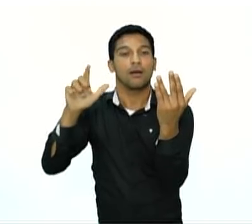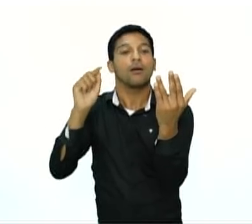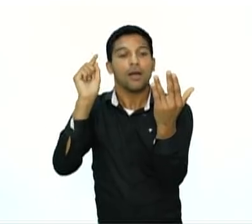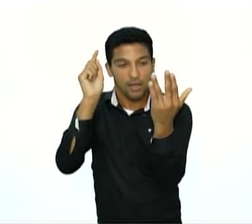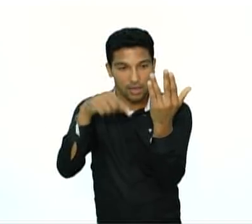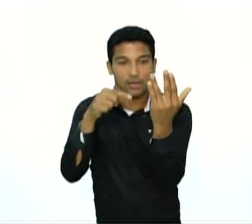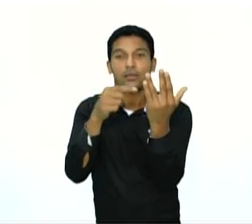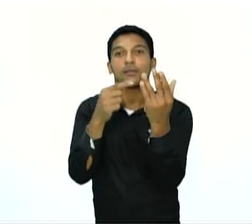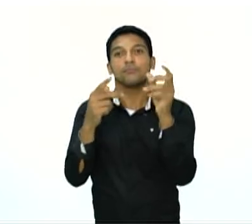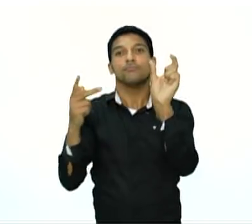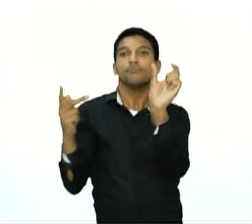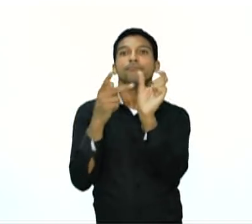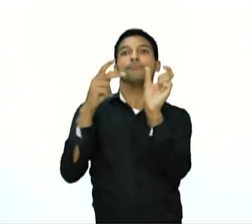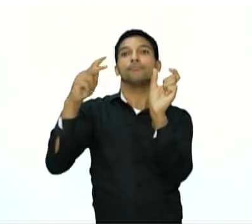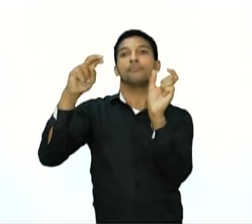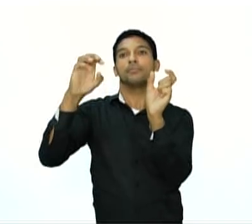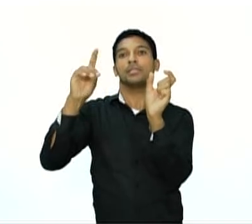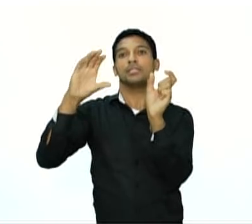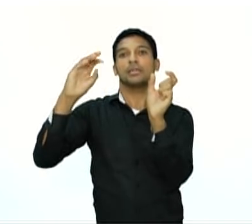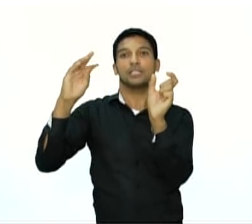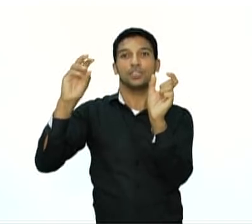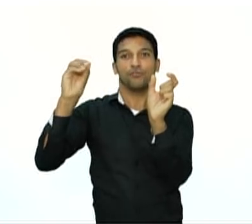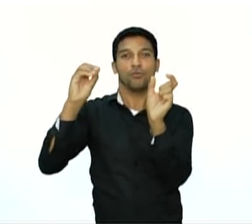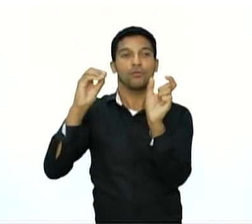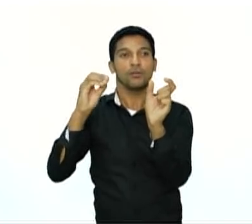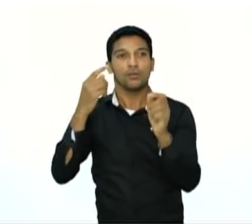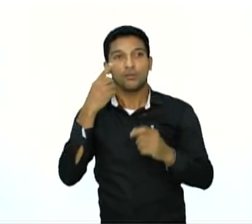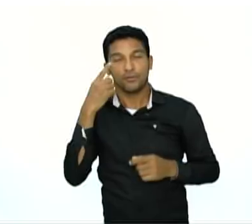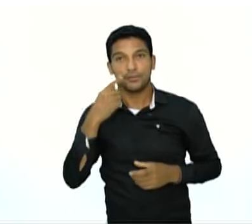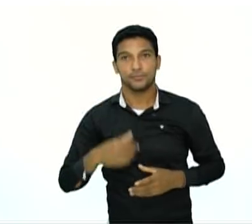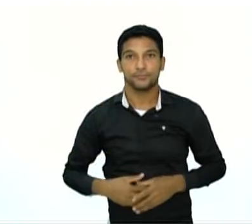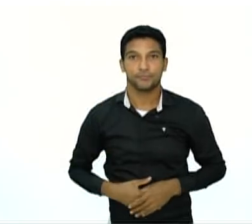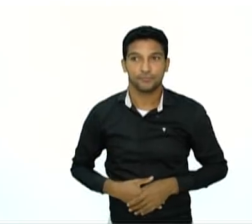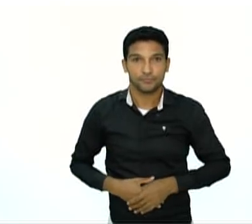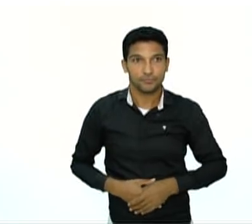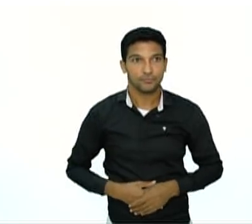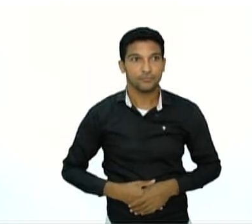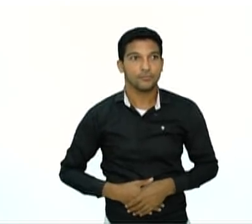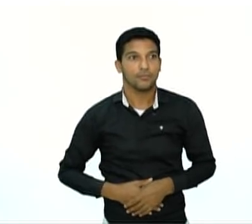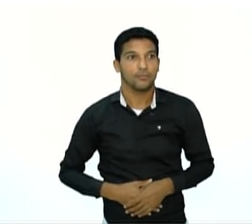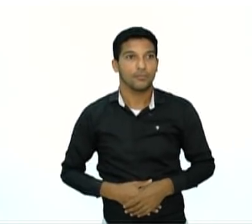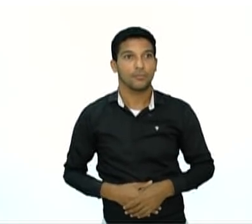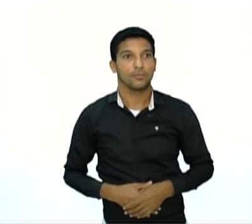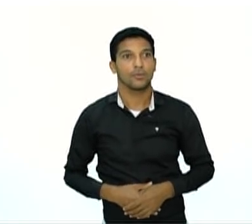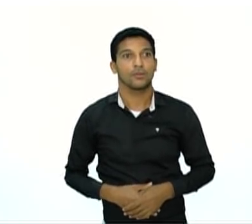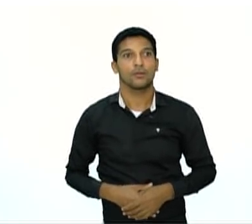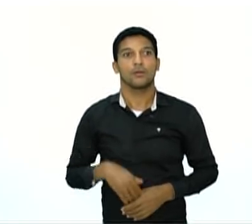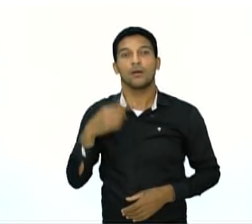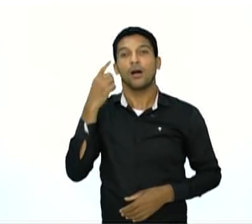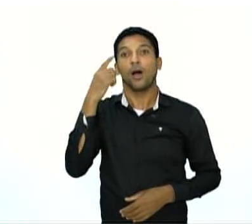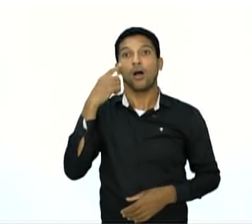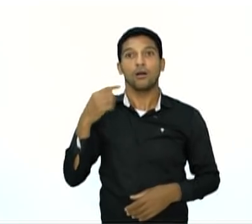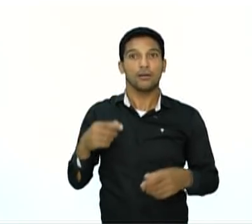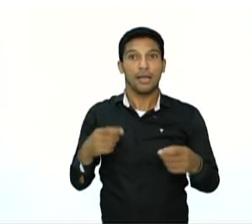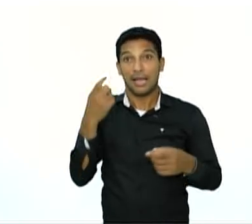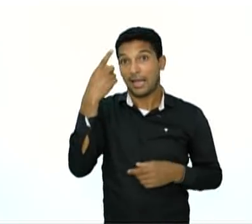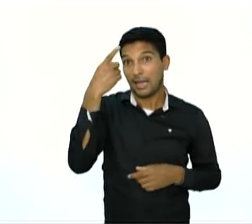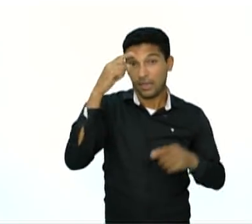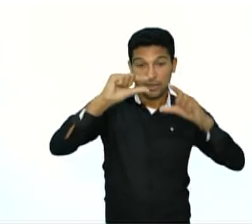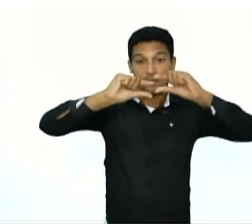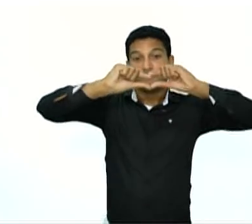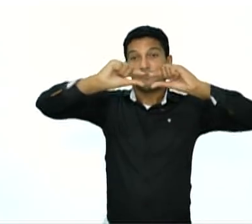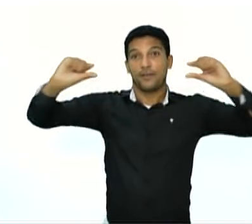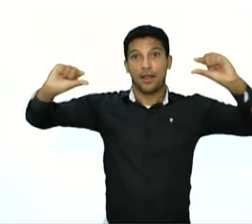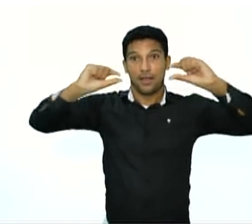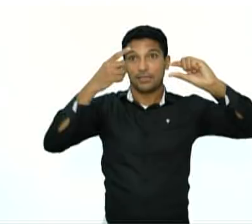Que os alunos pesquisem. Se nós pensarmos aqui, ó, deixa eu retornar. A ideia é essa. O